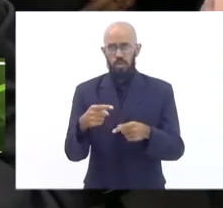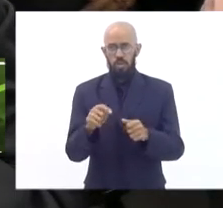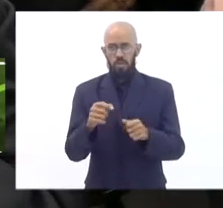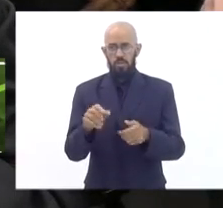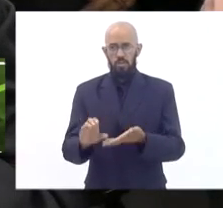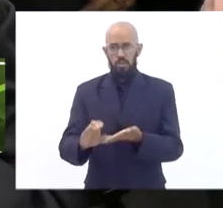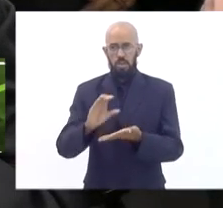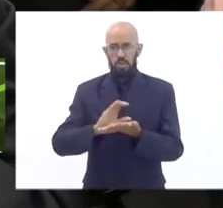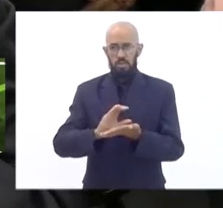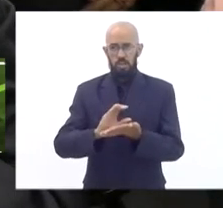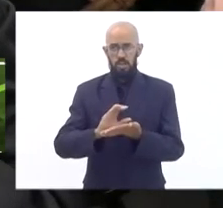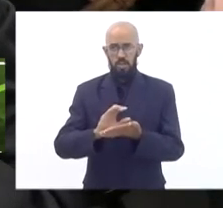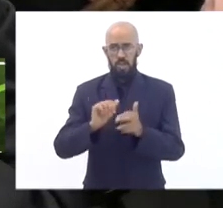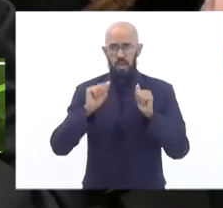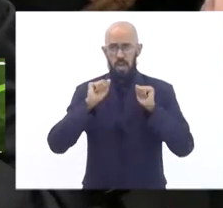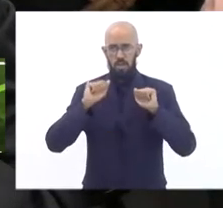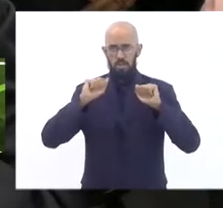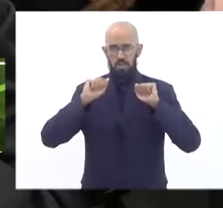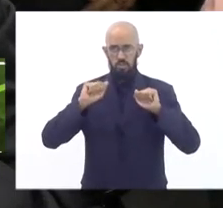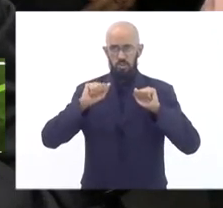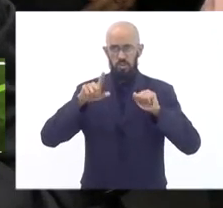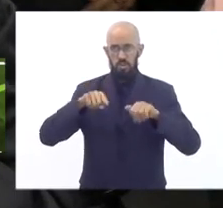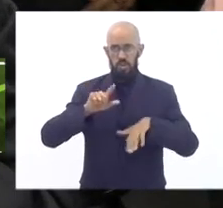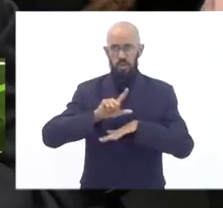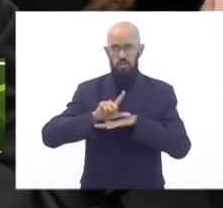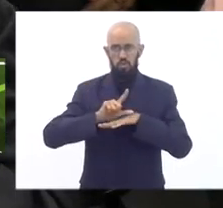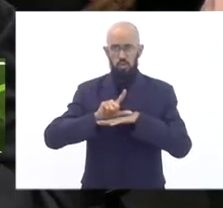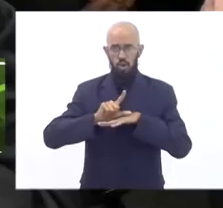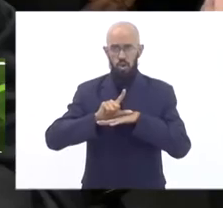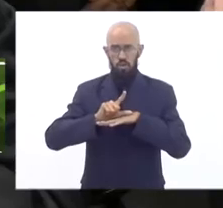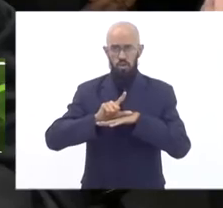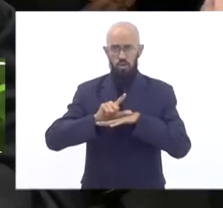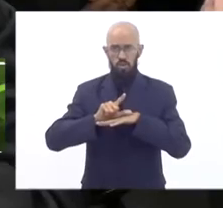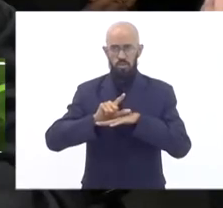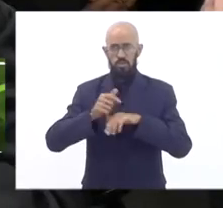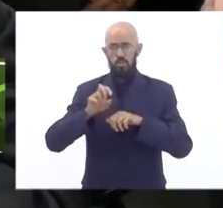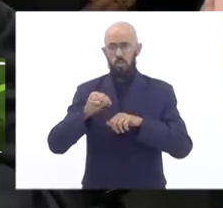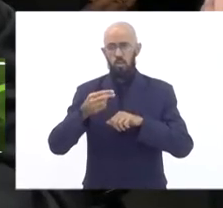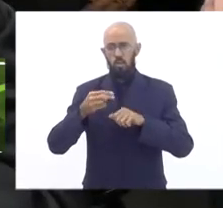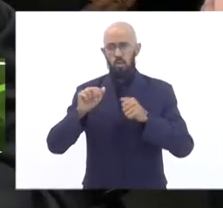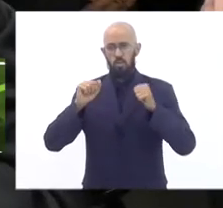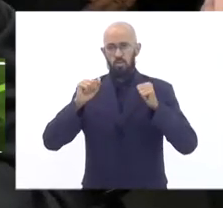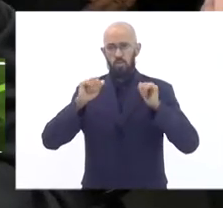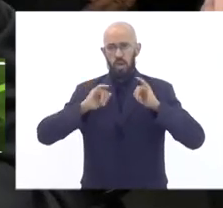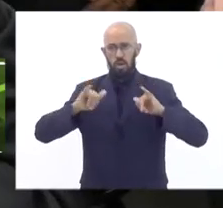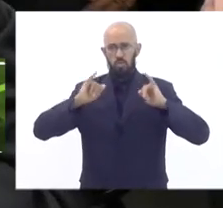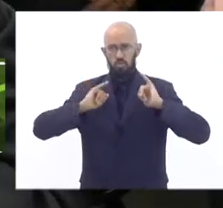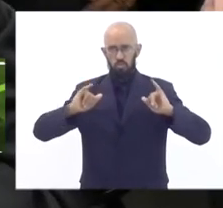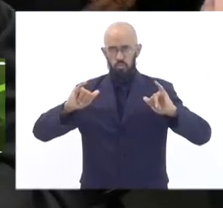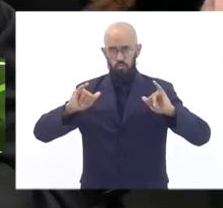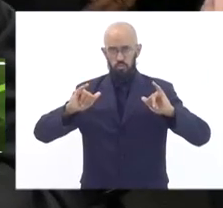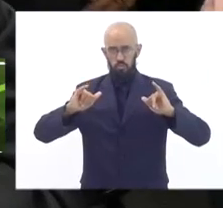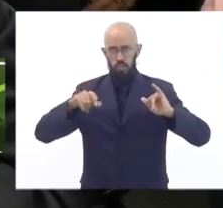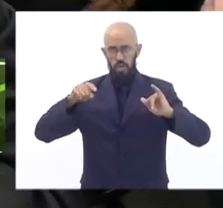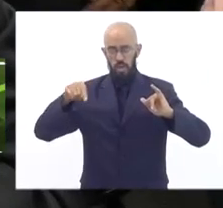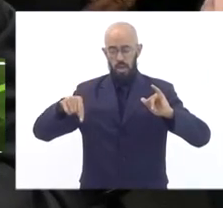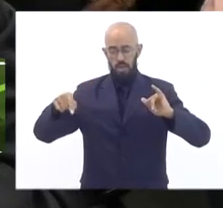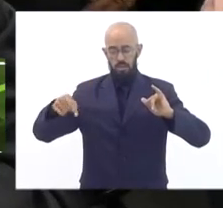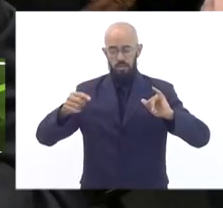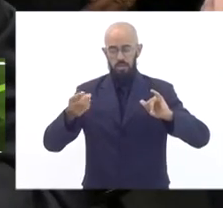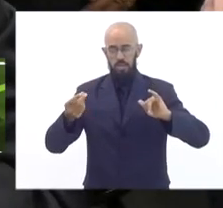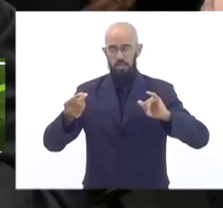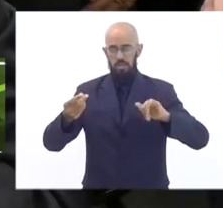que é a exploração ou de lojas, de estações, ou de mídia. Então, essa receita acessória está por volta